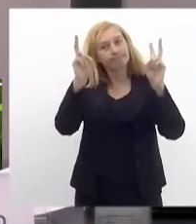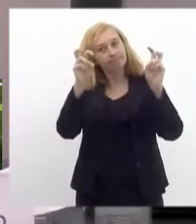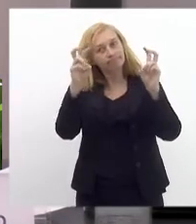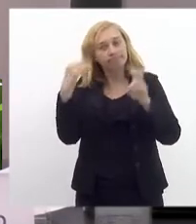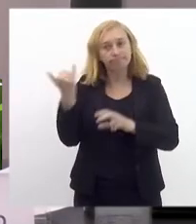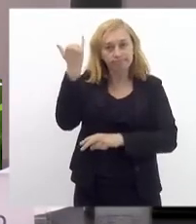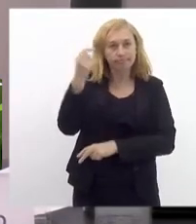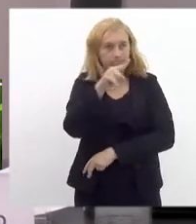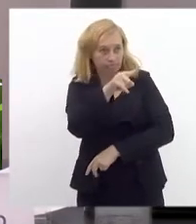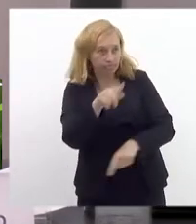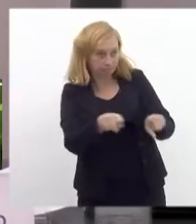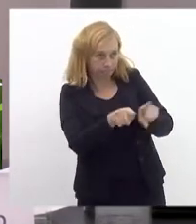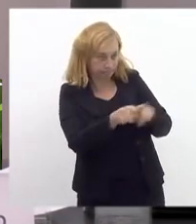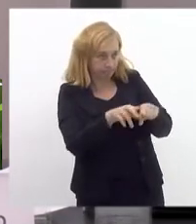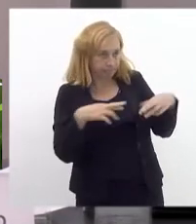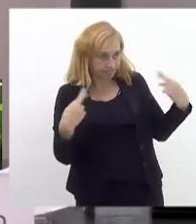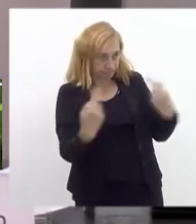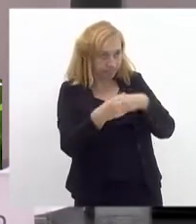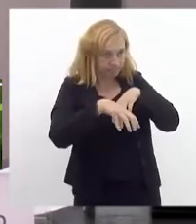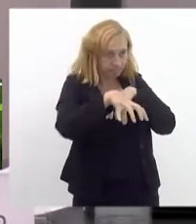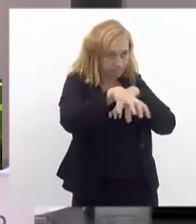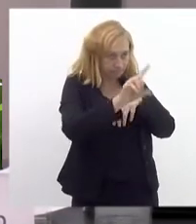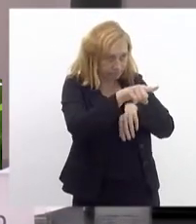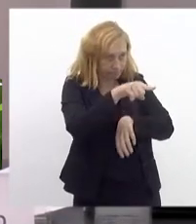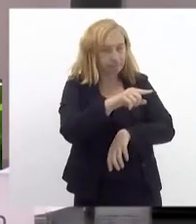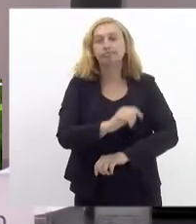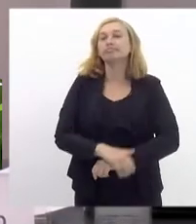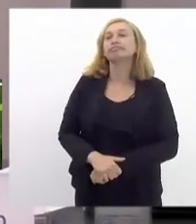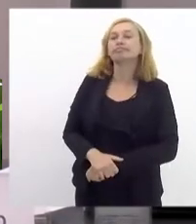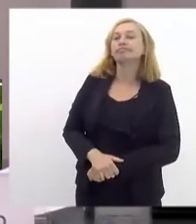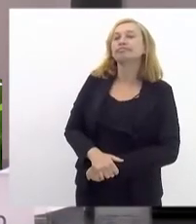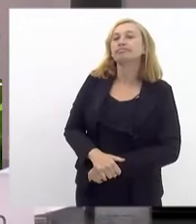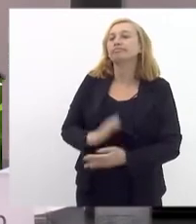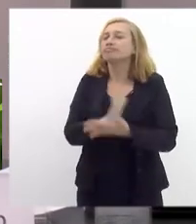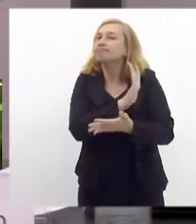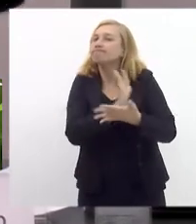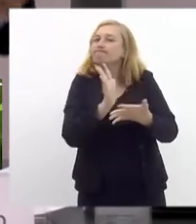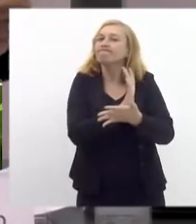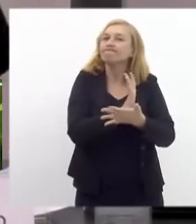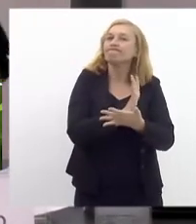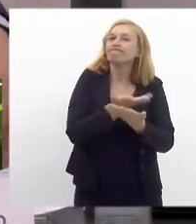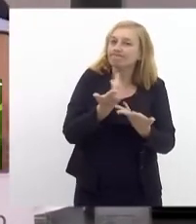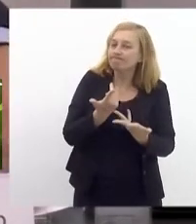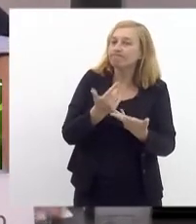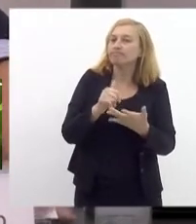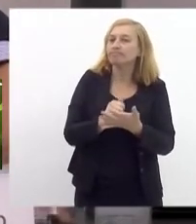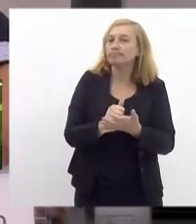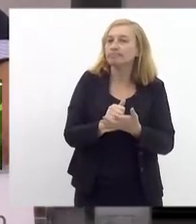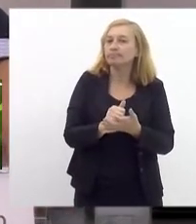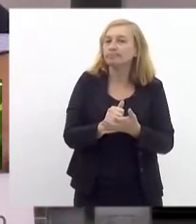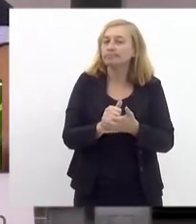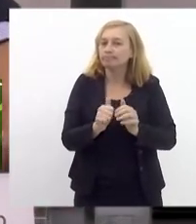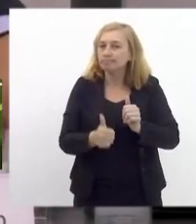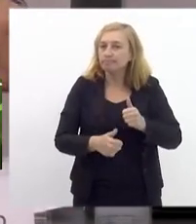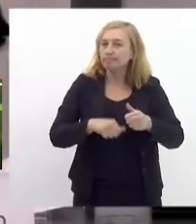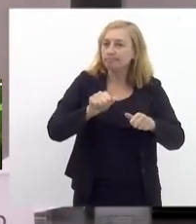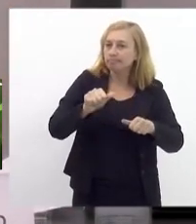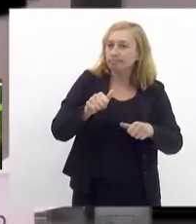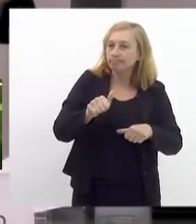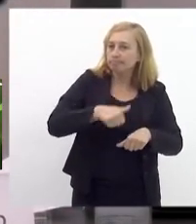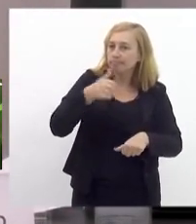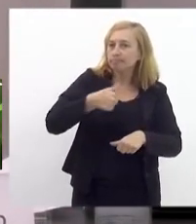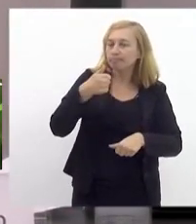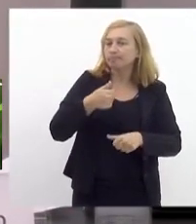Girão? Você participou também remotamente, sobre alguns veios para ir aprimorando o texto.